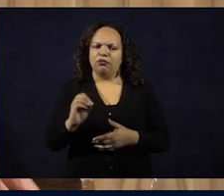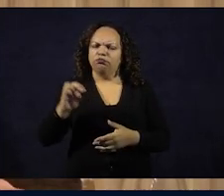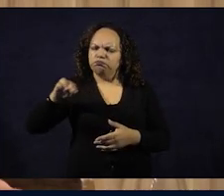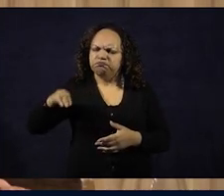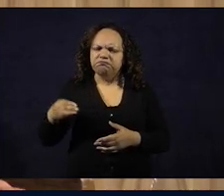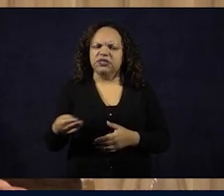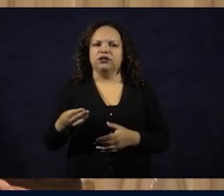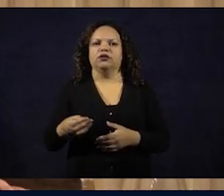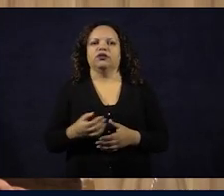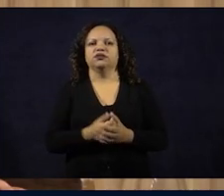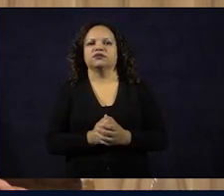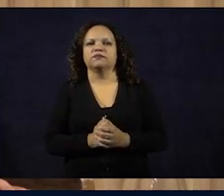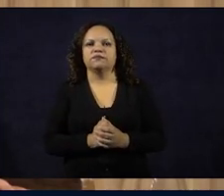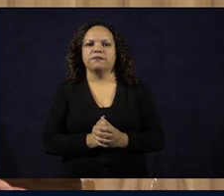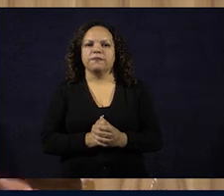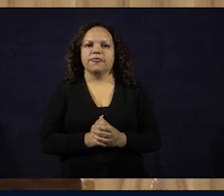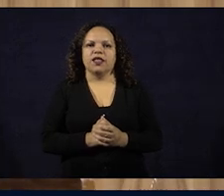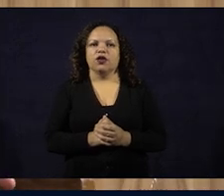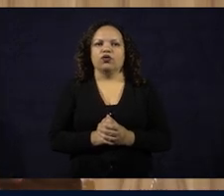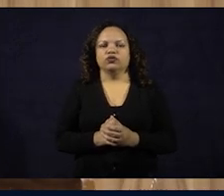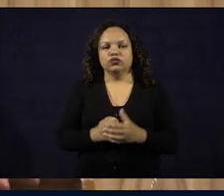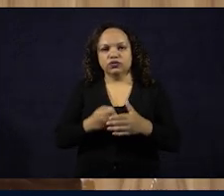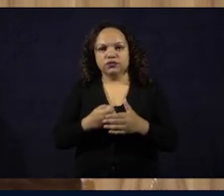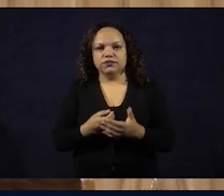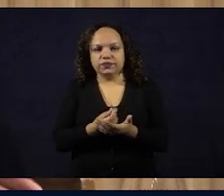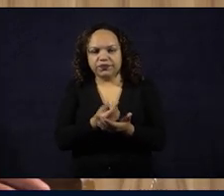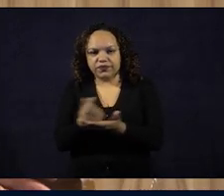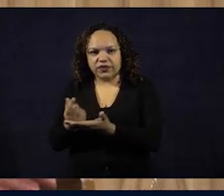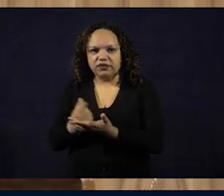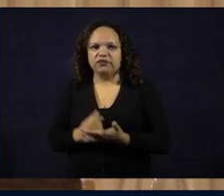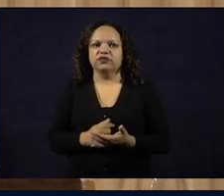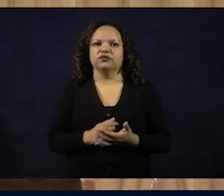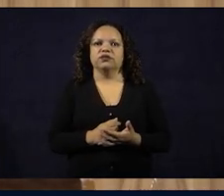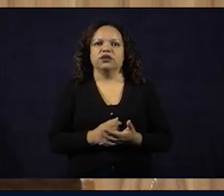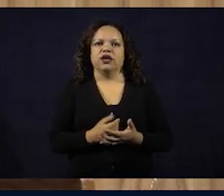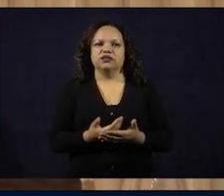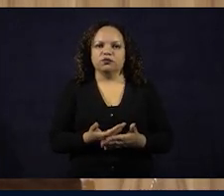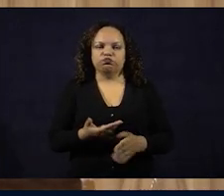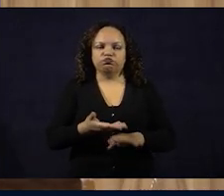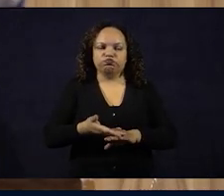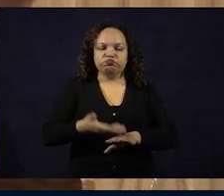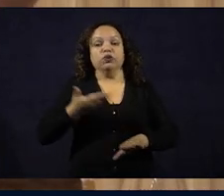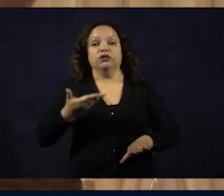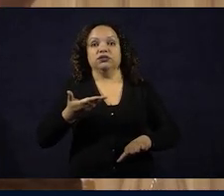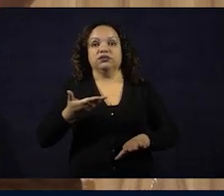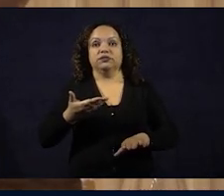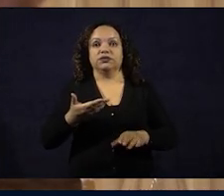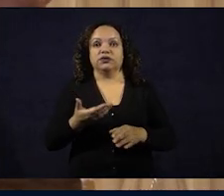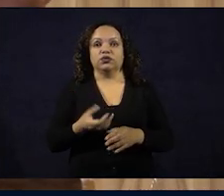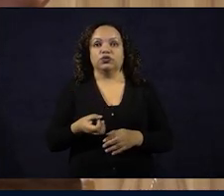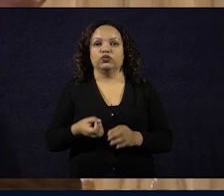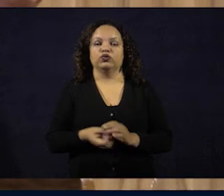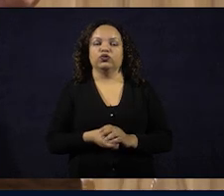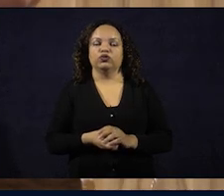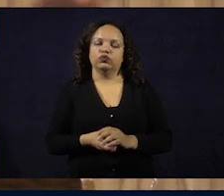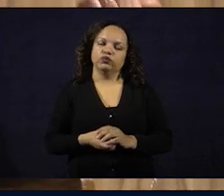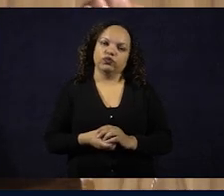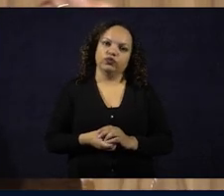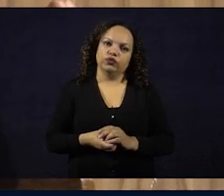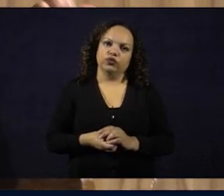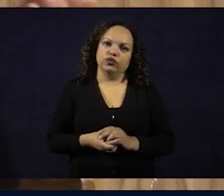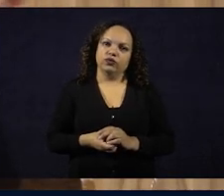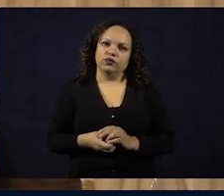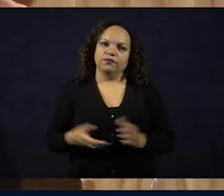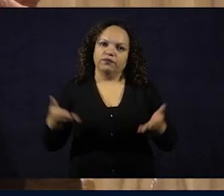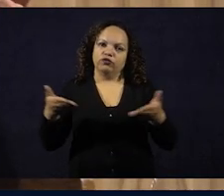já em 2025. Então, os investimentos estão sendo feitos. Então, essa antecipação dos modelos regulatórios